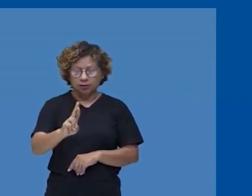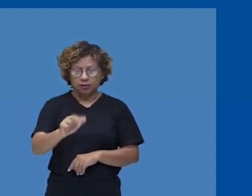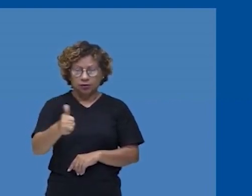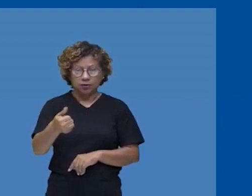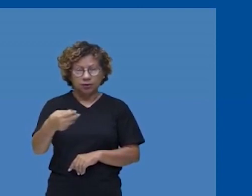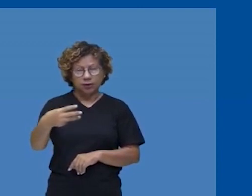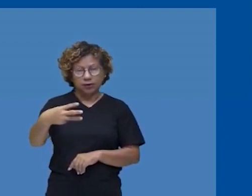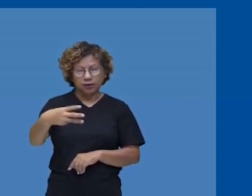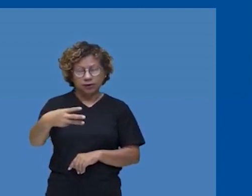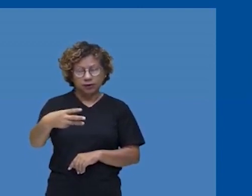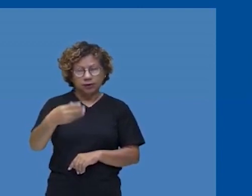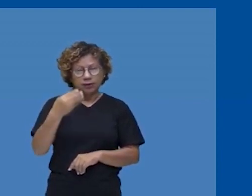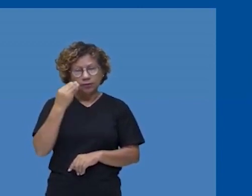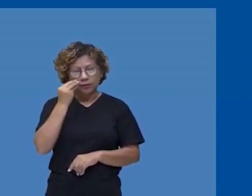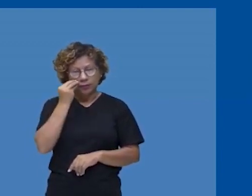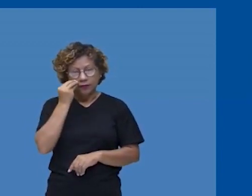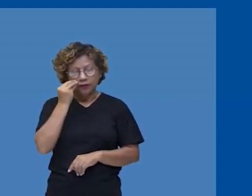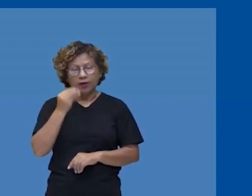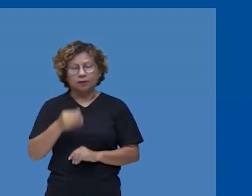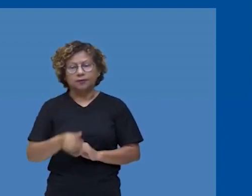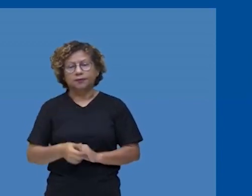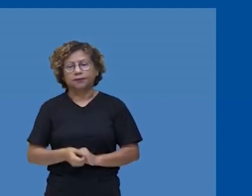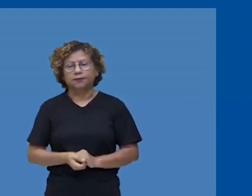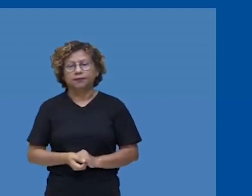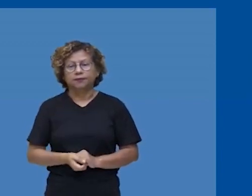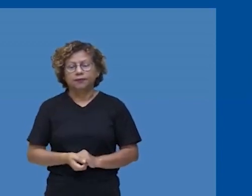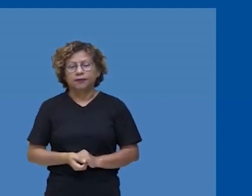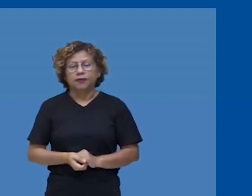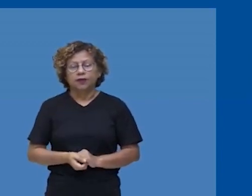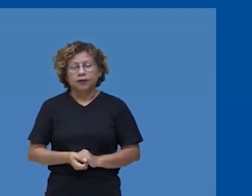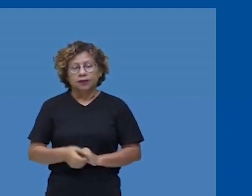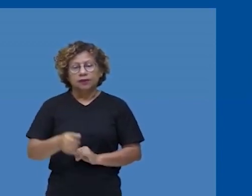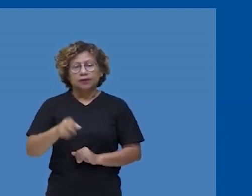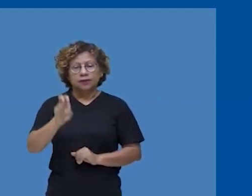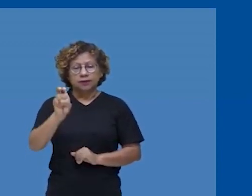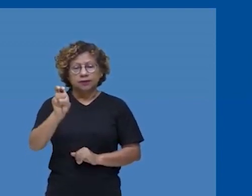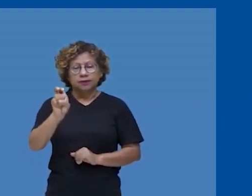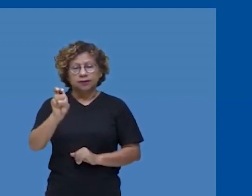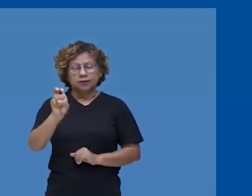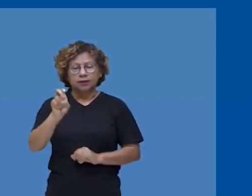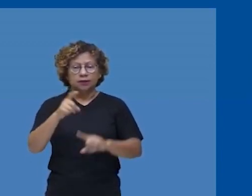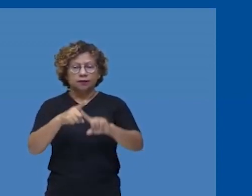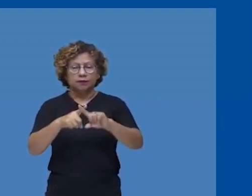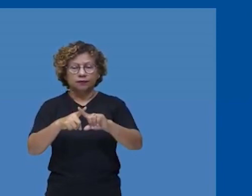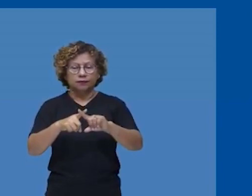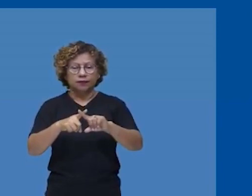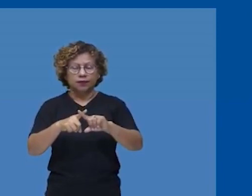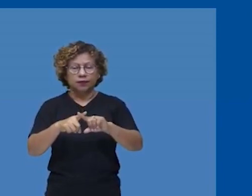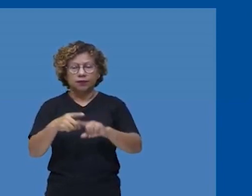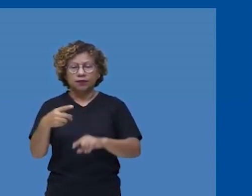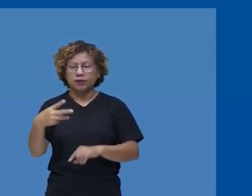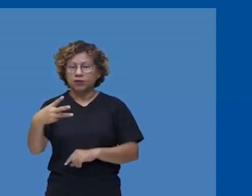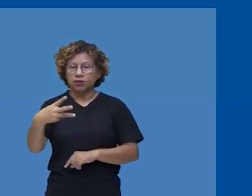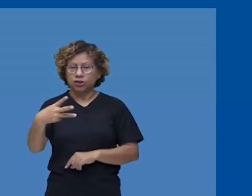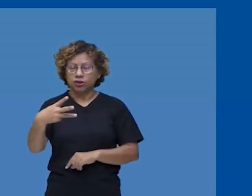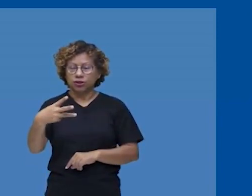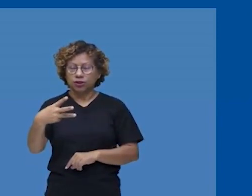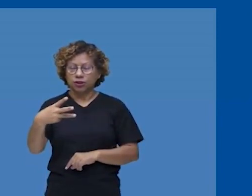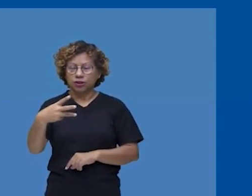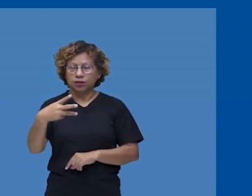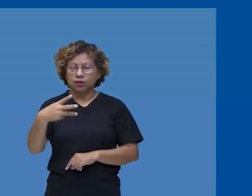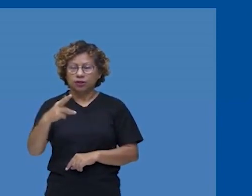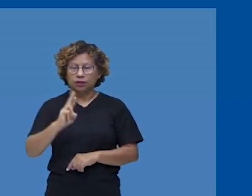cá e o 1 vai lá para cima. 5 vezes 3 vai dar quanto? Olha só, 15. Mais